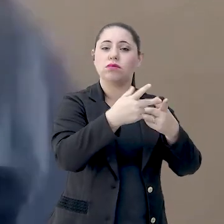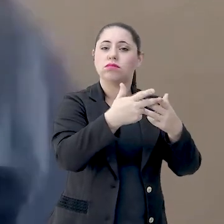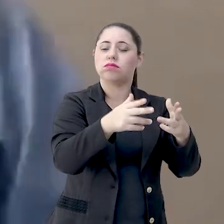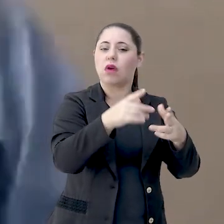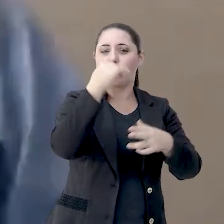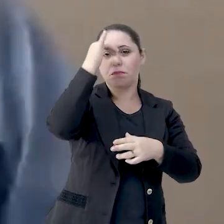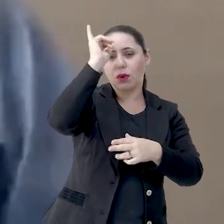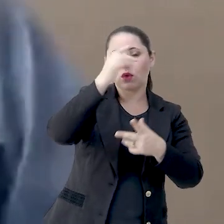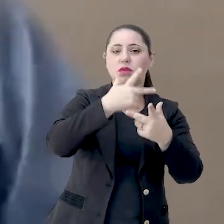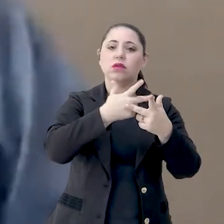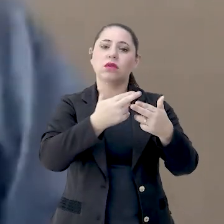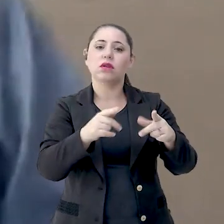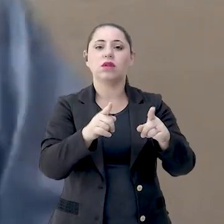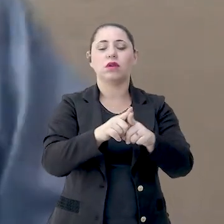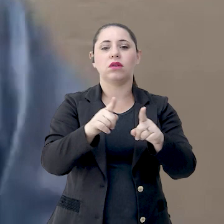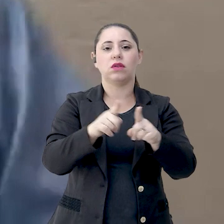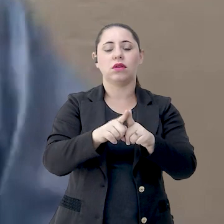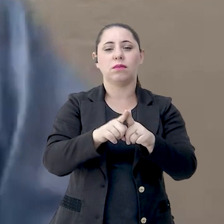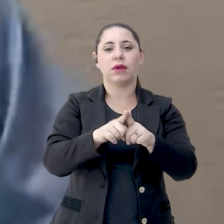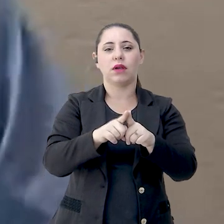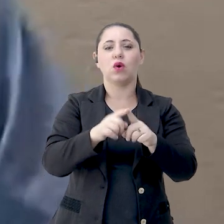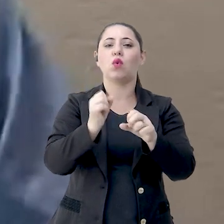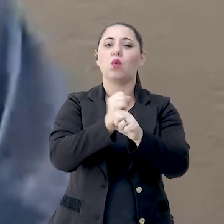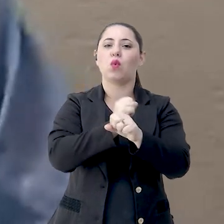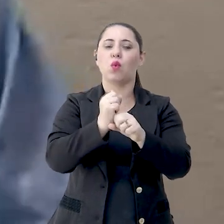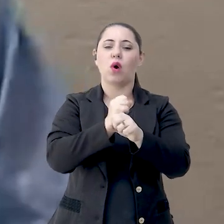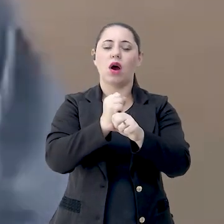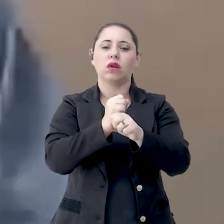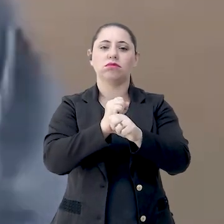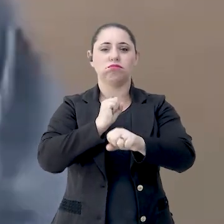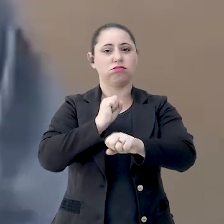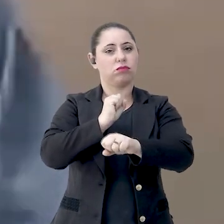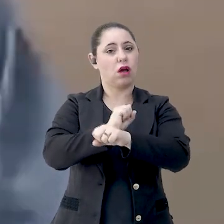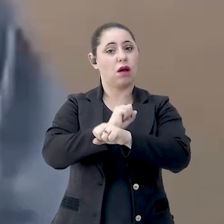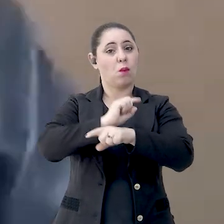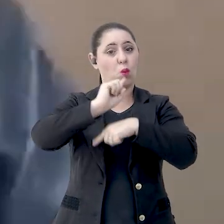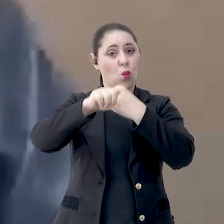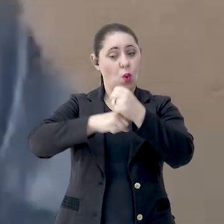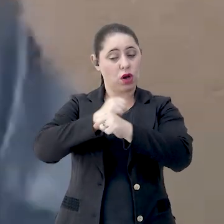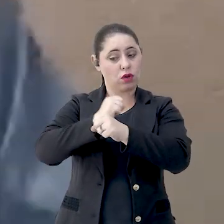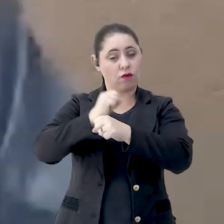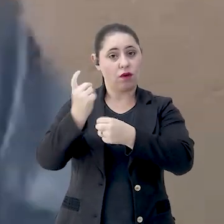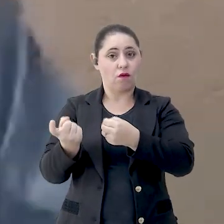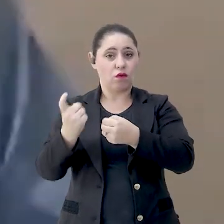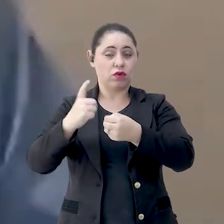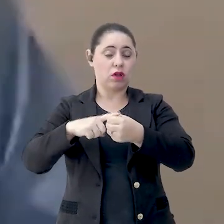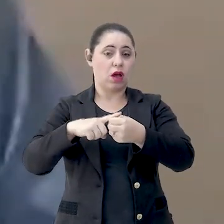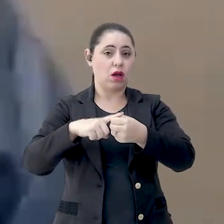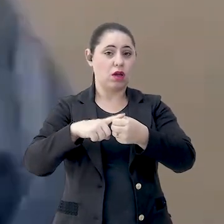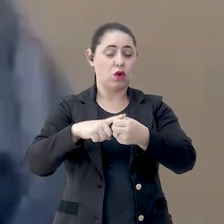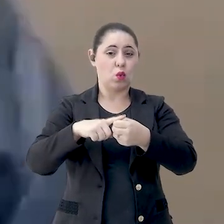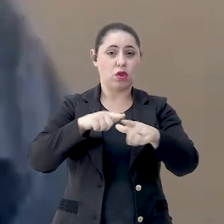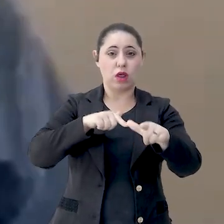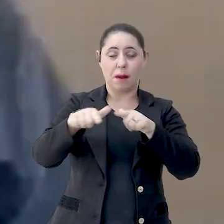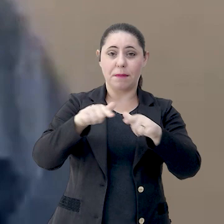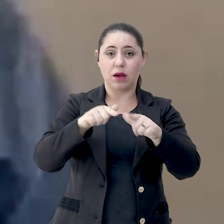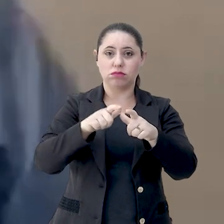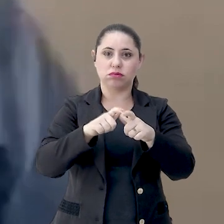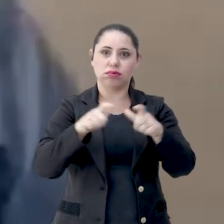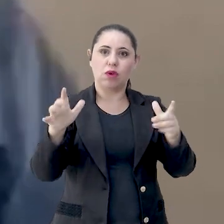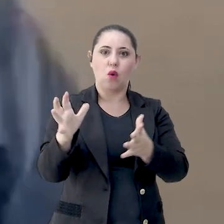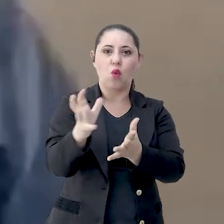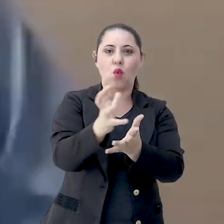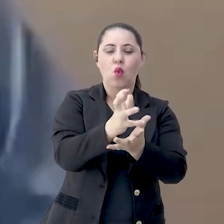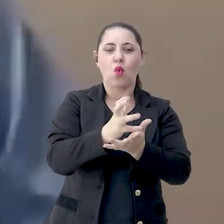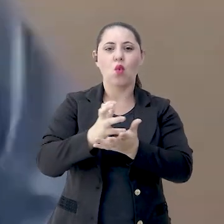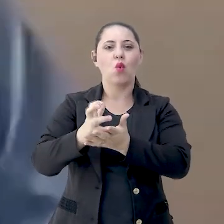mas nós temos que lembrar que ano que vem, essas atividades que esse ano foram suspensas vão retornar, então o custo da máquina ela vai aumentar.